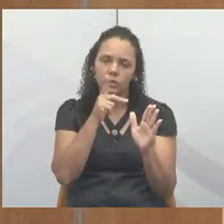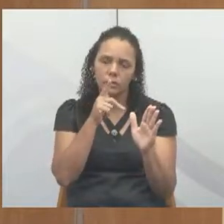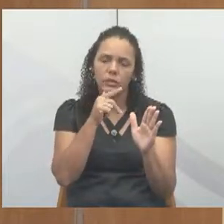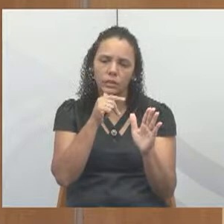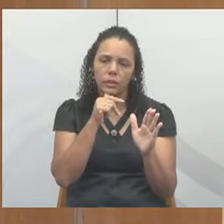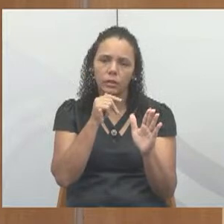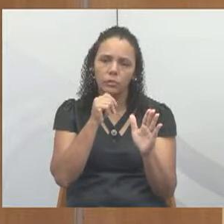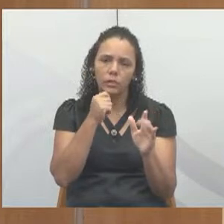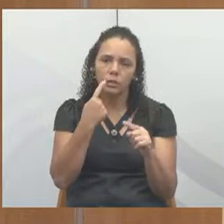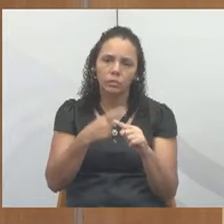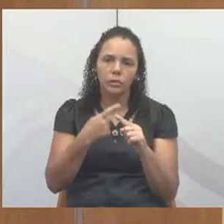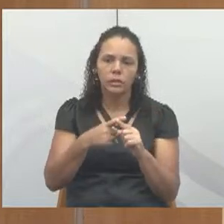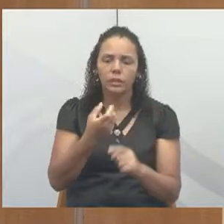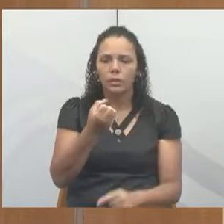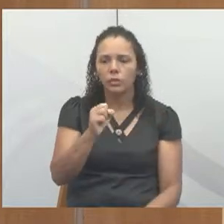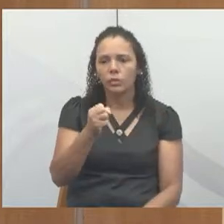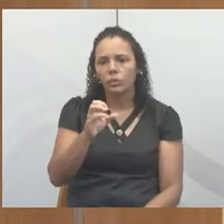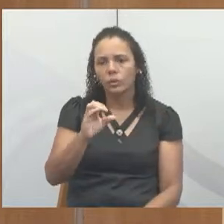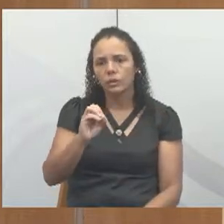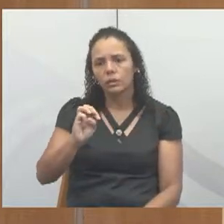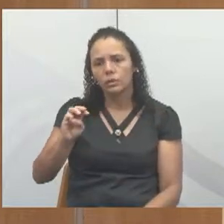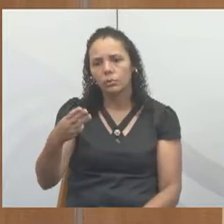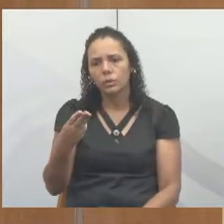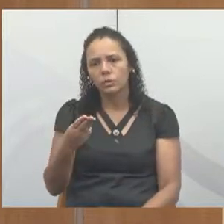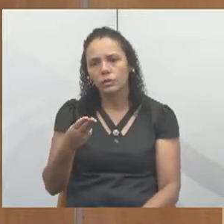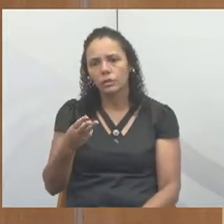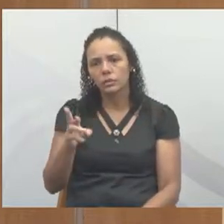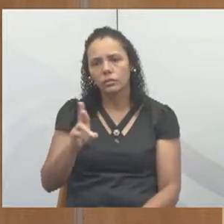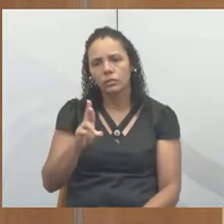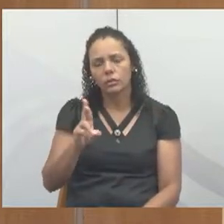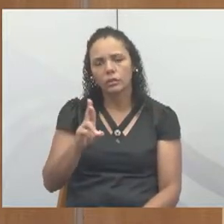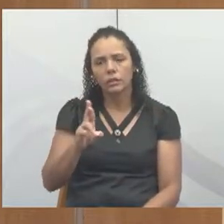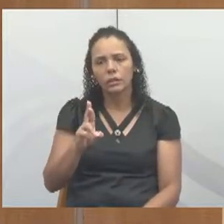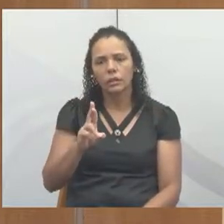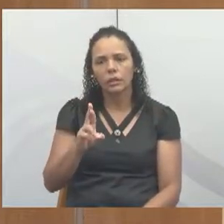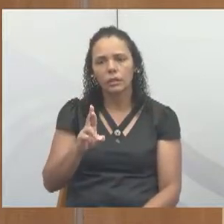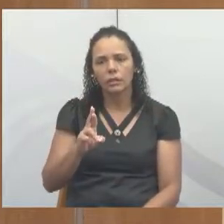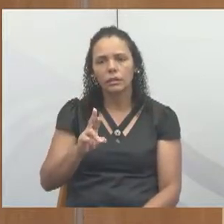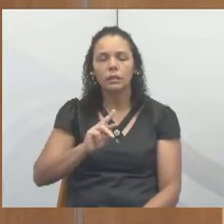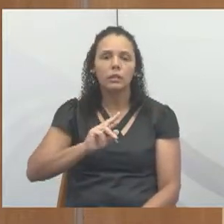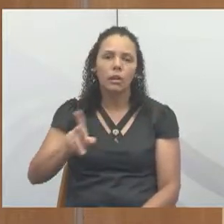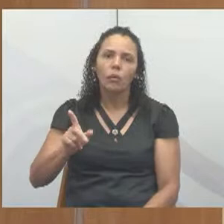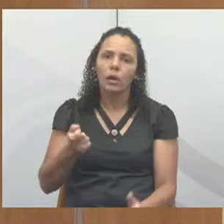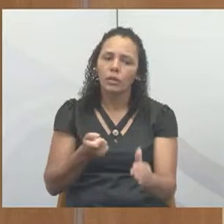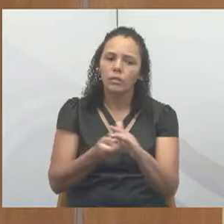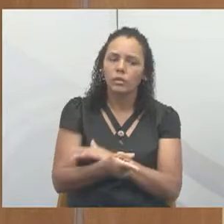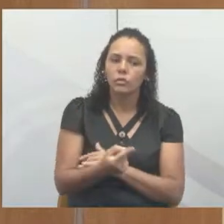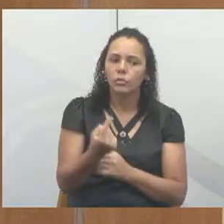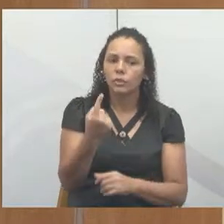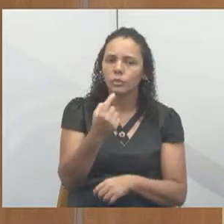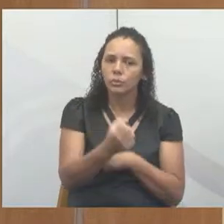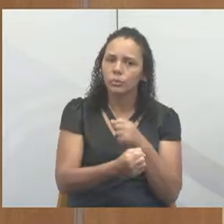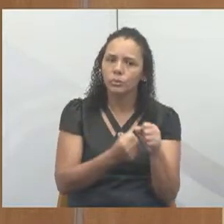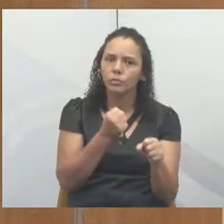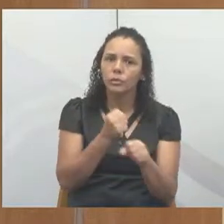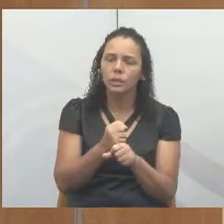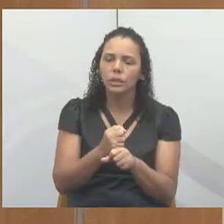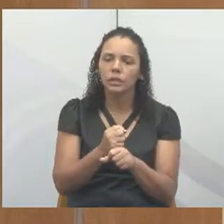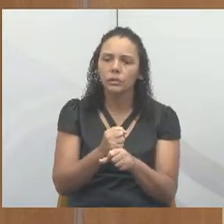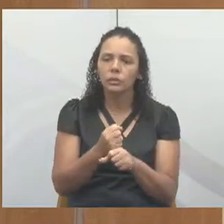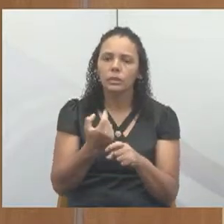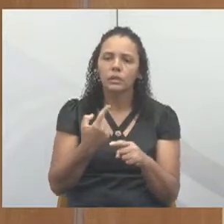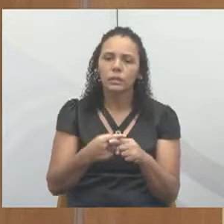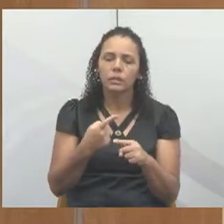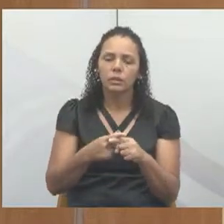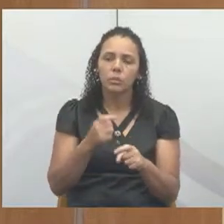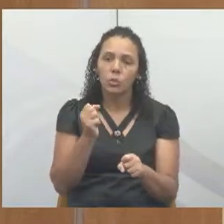porque 80 milhões de reais não é um volume que o SAI dispõe para investir de um ano, e nem se executa uma obra dessa